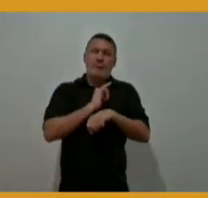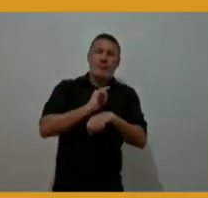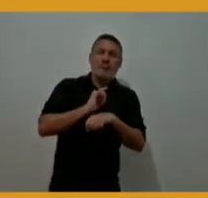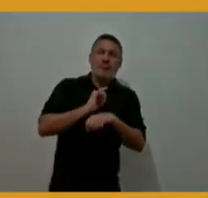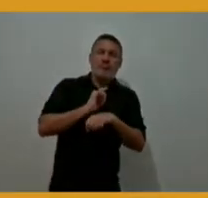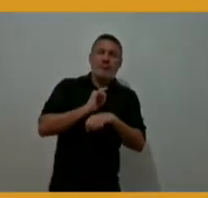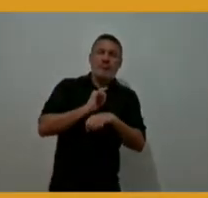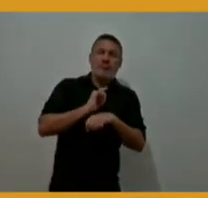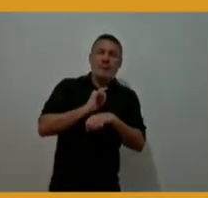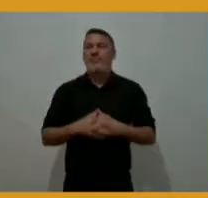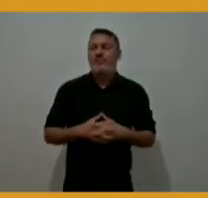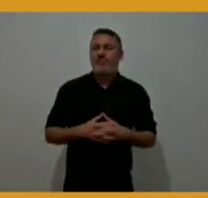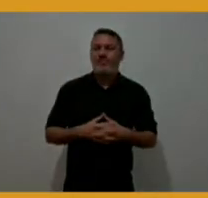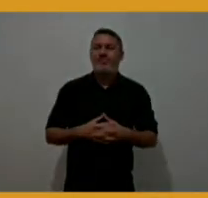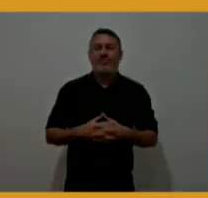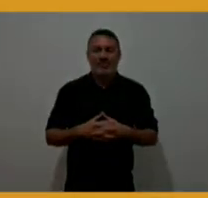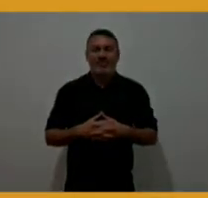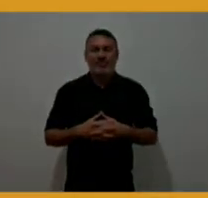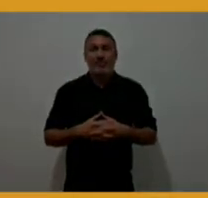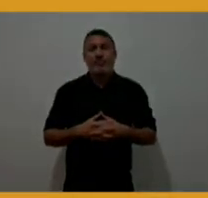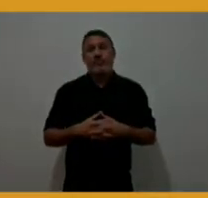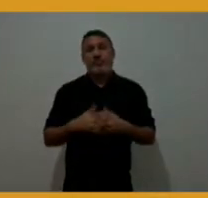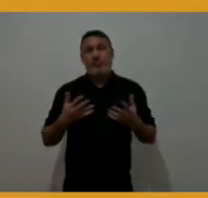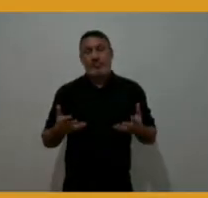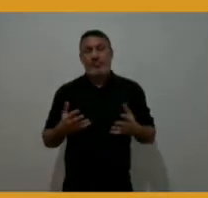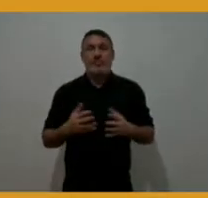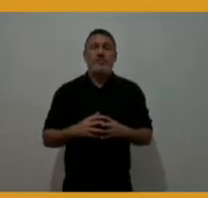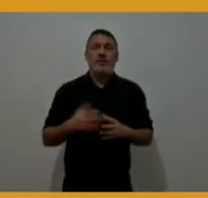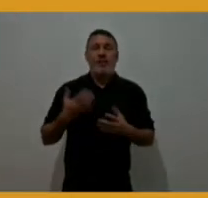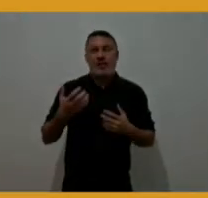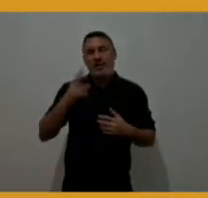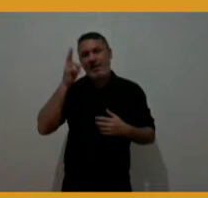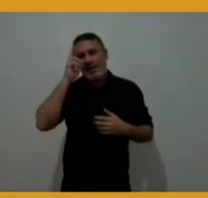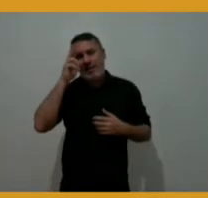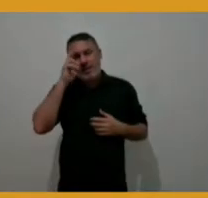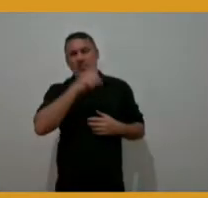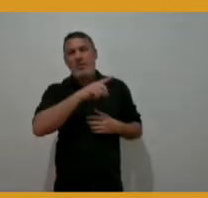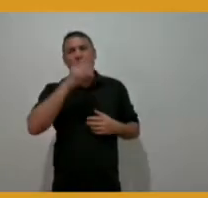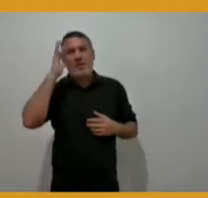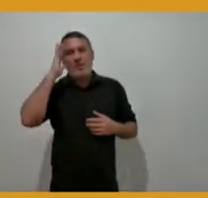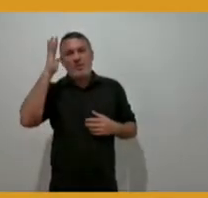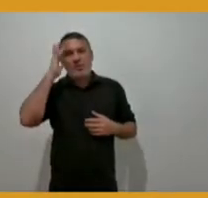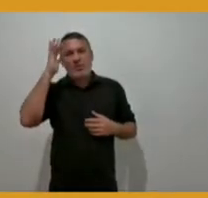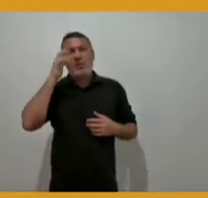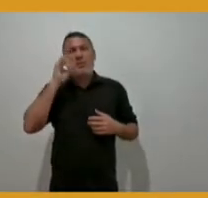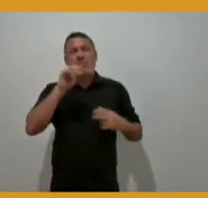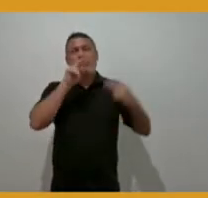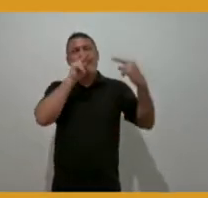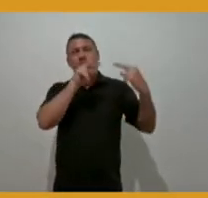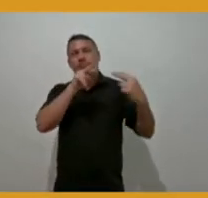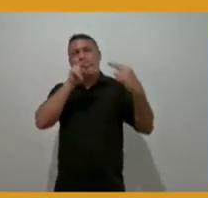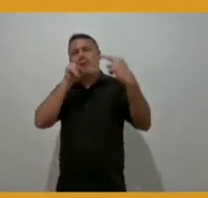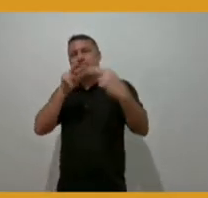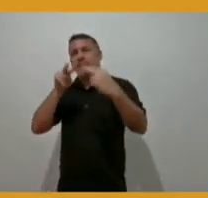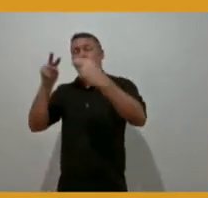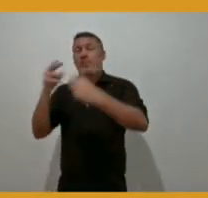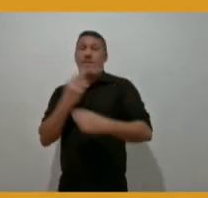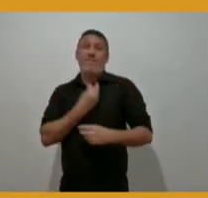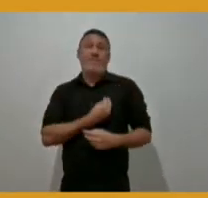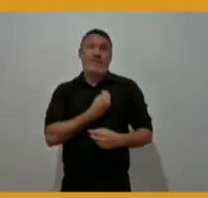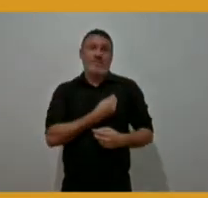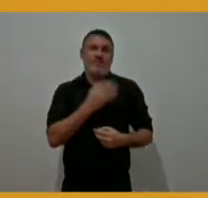Bom, como nós gostaríamos, né, de lembrar dessas histórias, olhando nos olhos de cada um desses grandes